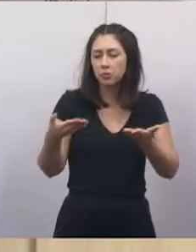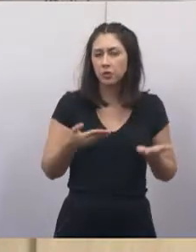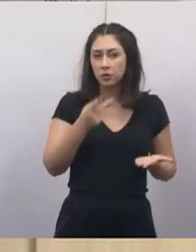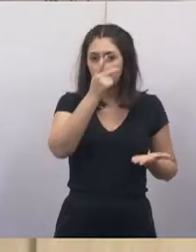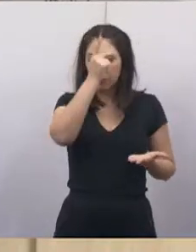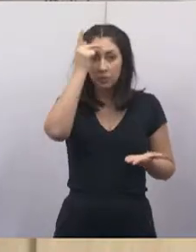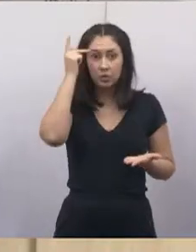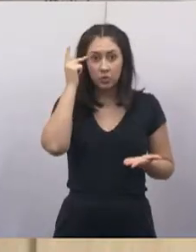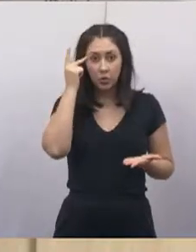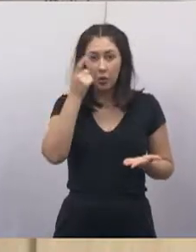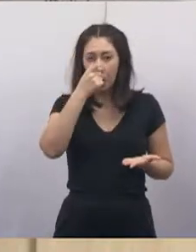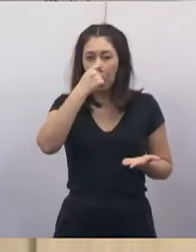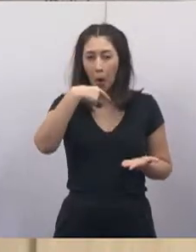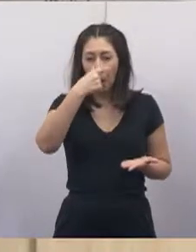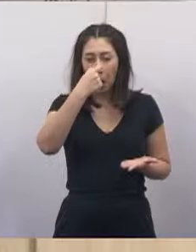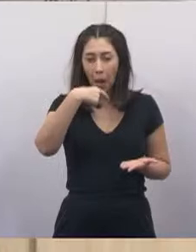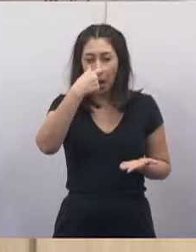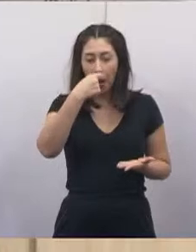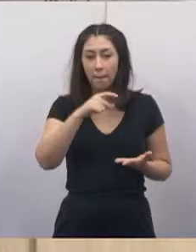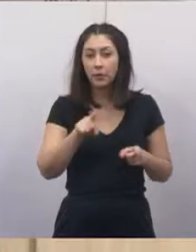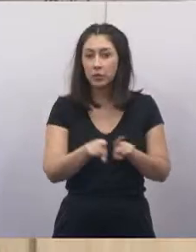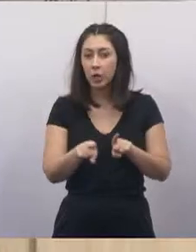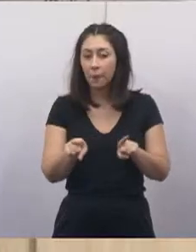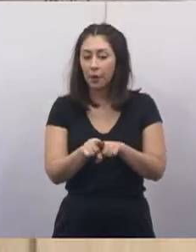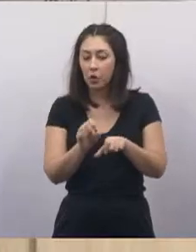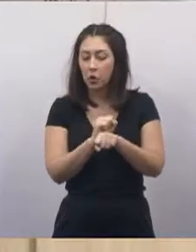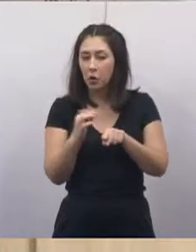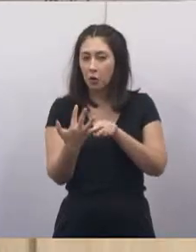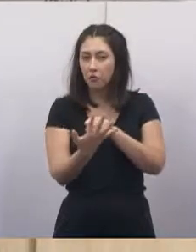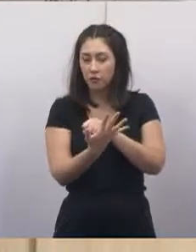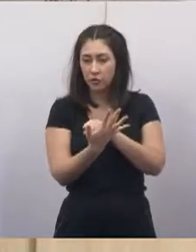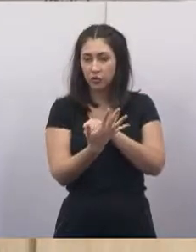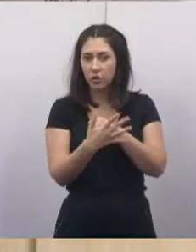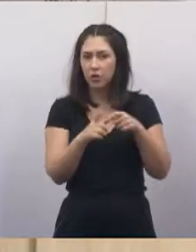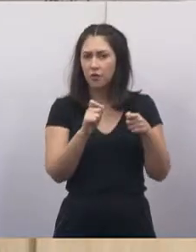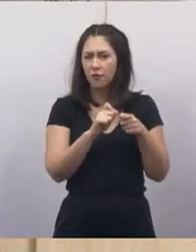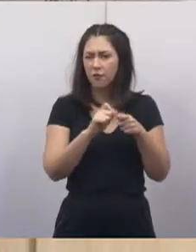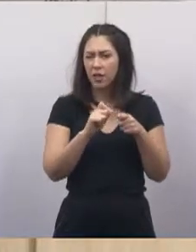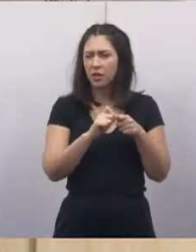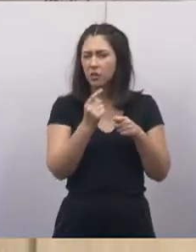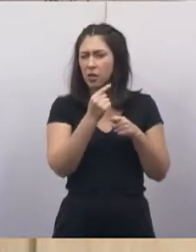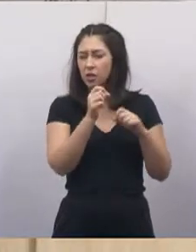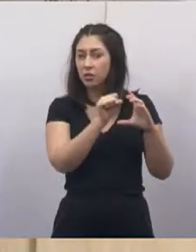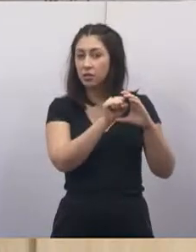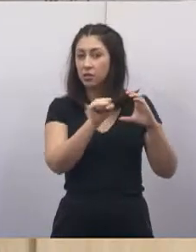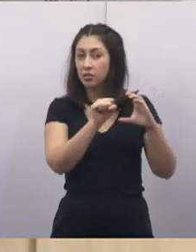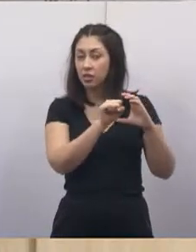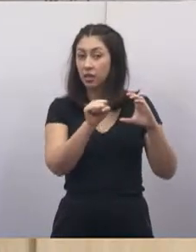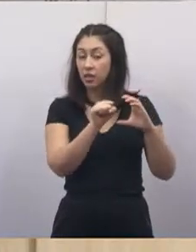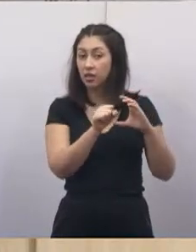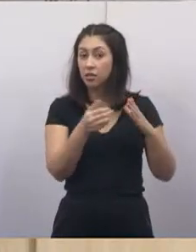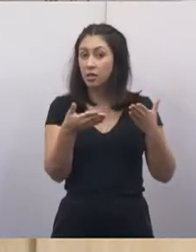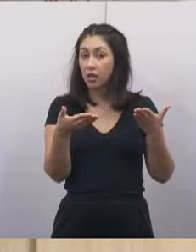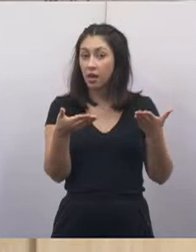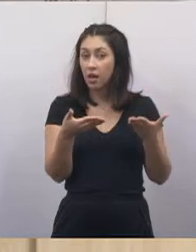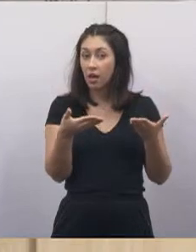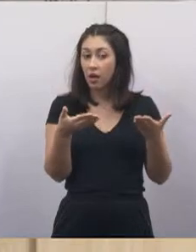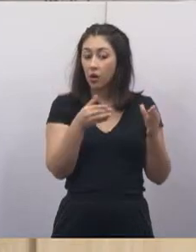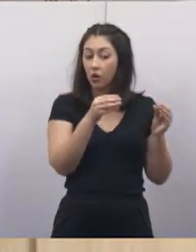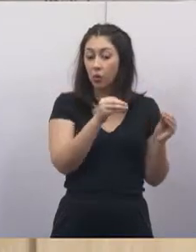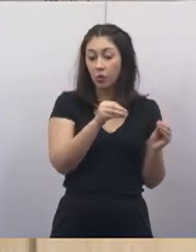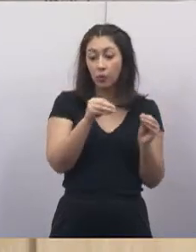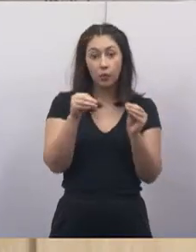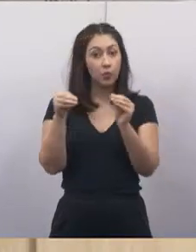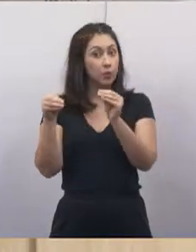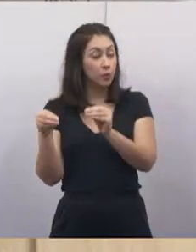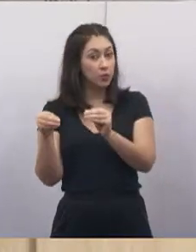com suspeita de gripe e Covid-19 que eram feitos à Santa Casa de Jacareí estão sendo